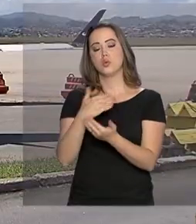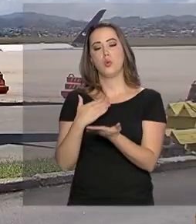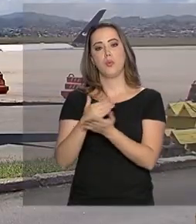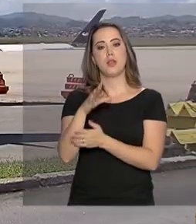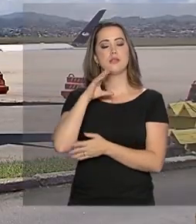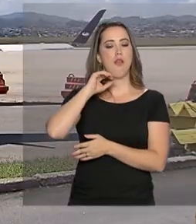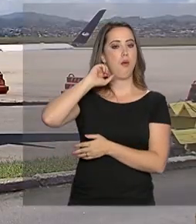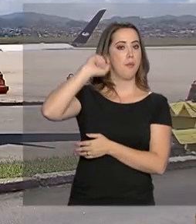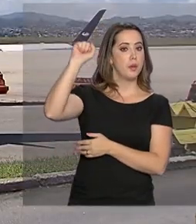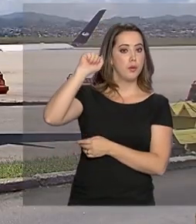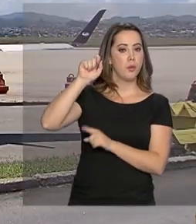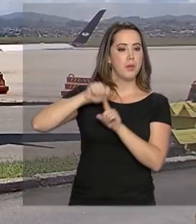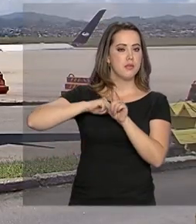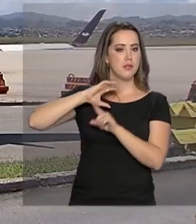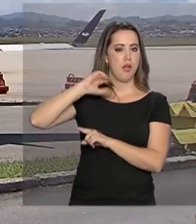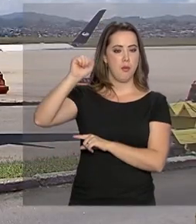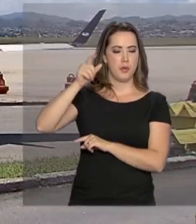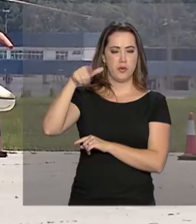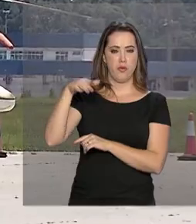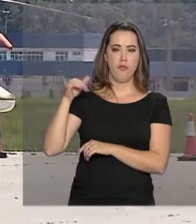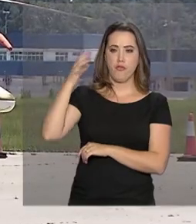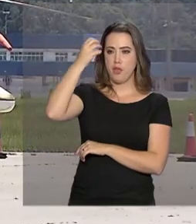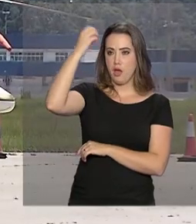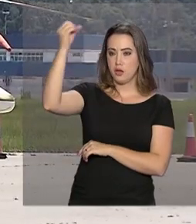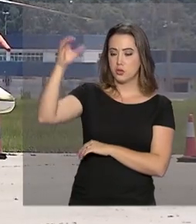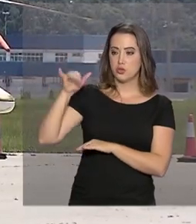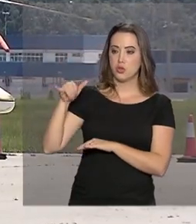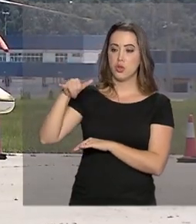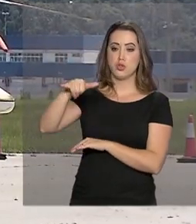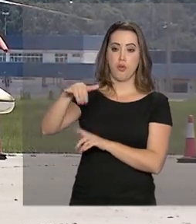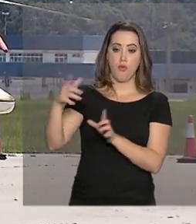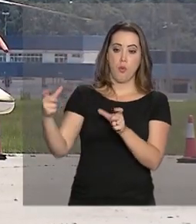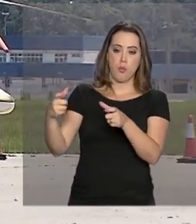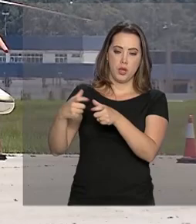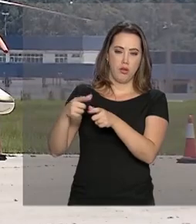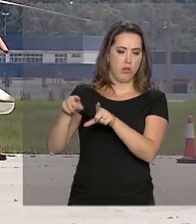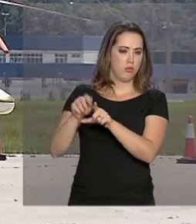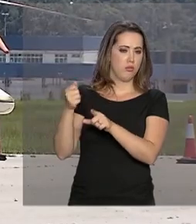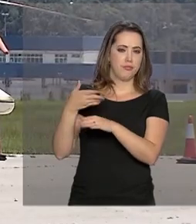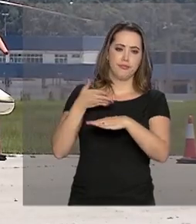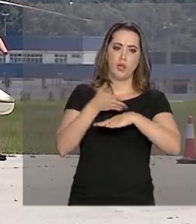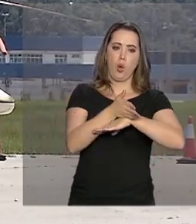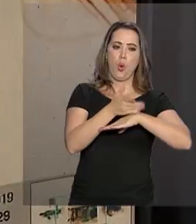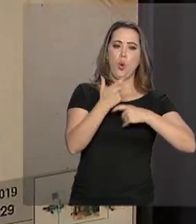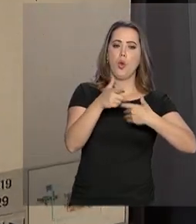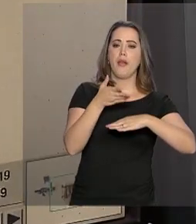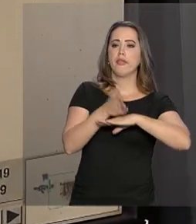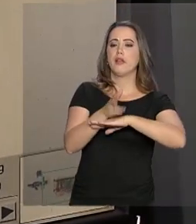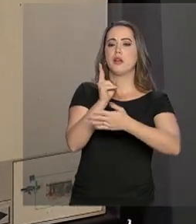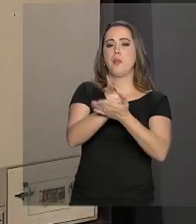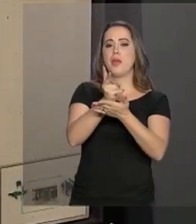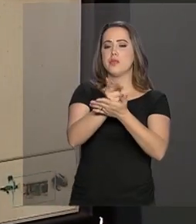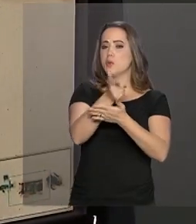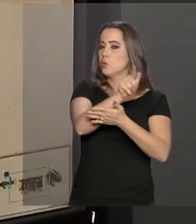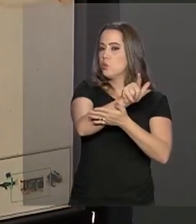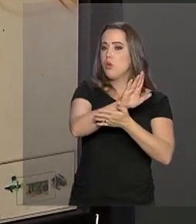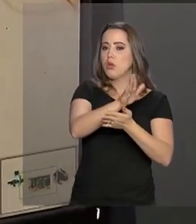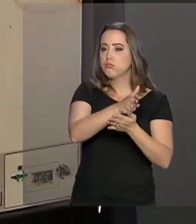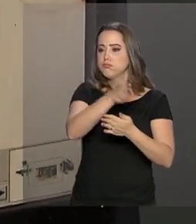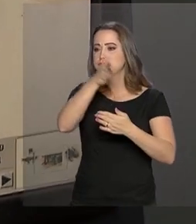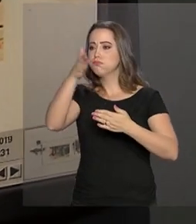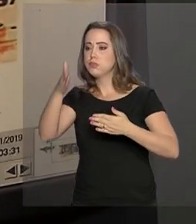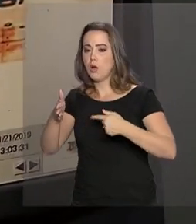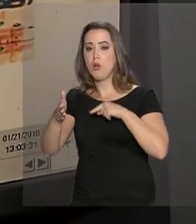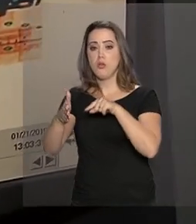os passageiros que viajam de jatinhos e helicópteros não precisarão mais passar pelos saguões da aviação comercial. O novo espaço vai